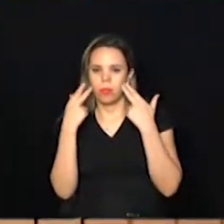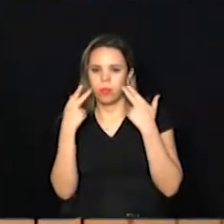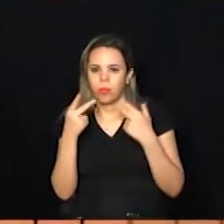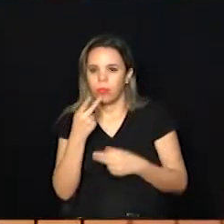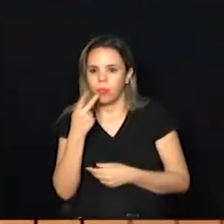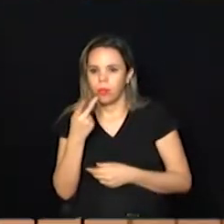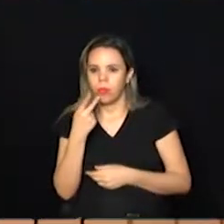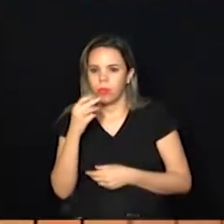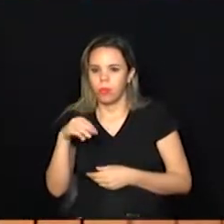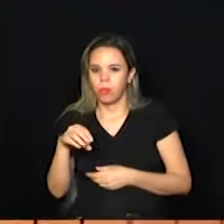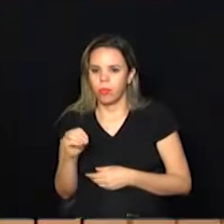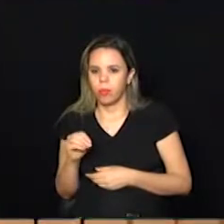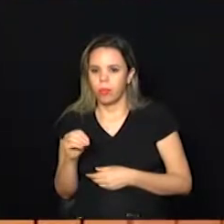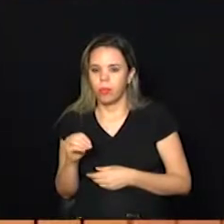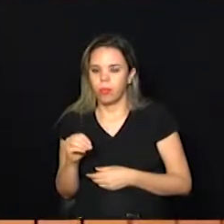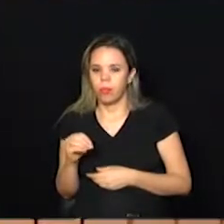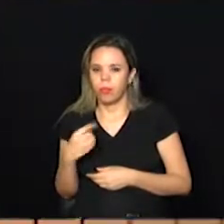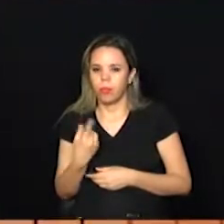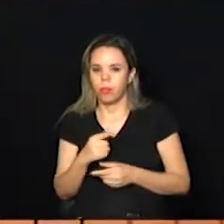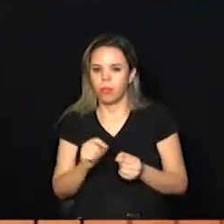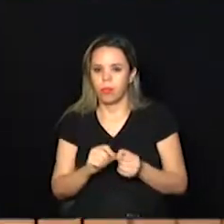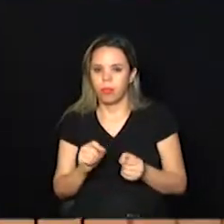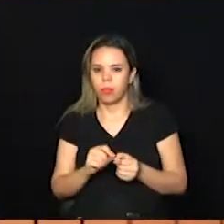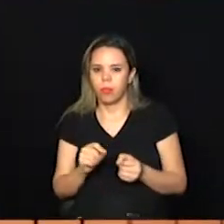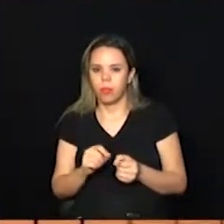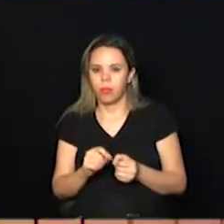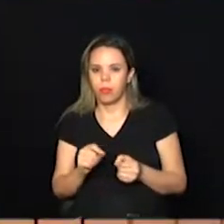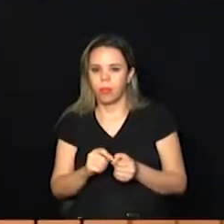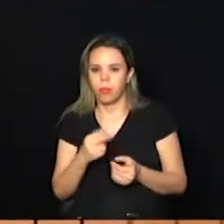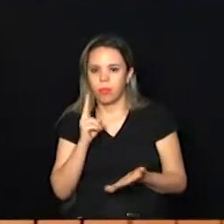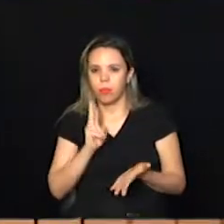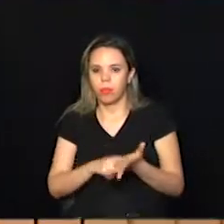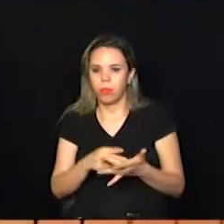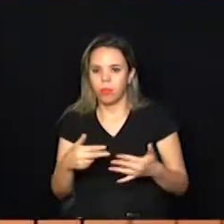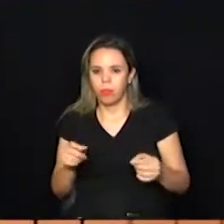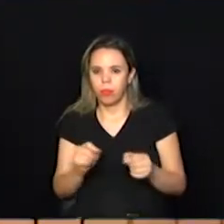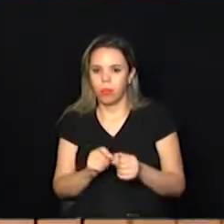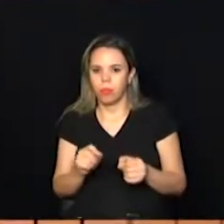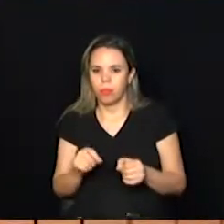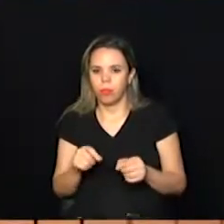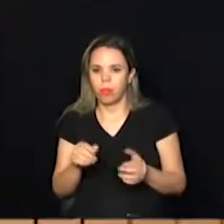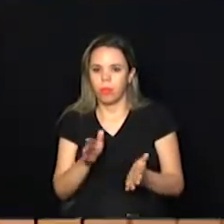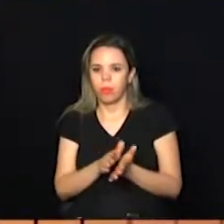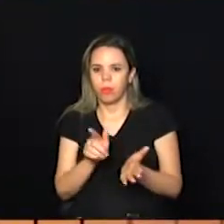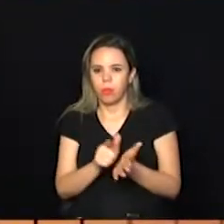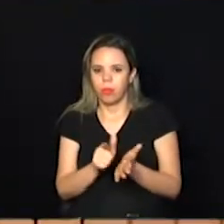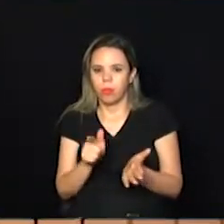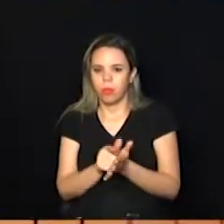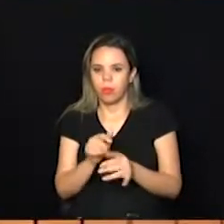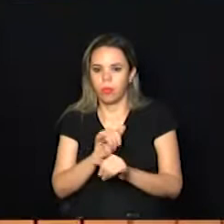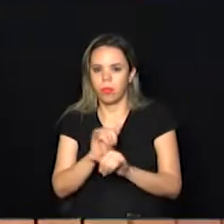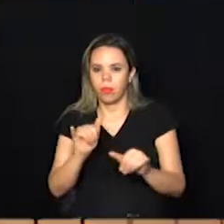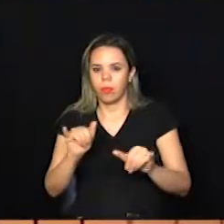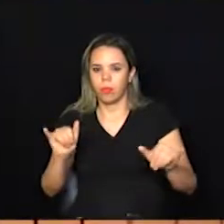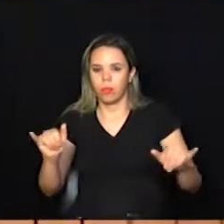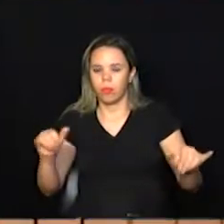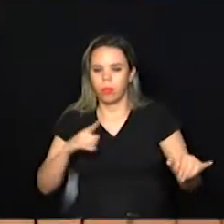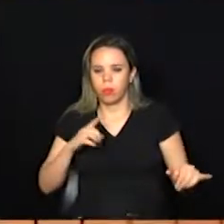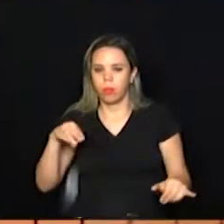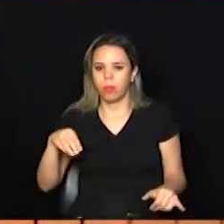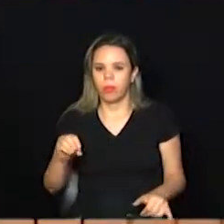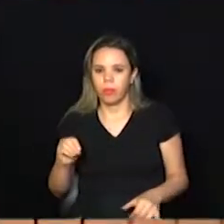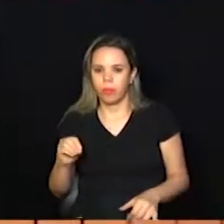do CEAMO, né, a gente fez cartilhas, fizemos até panfletagens, enfim, divulgando a existência do